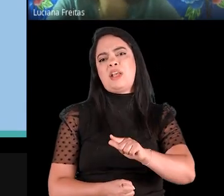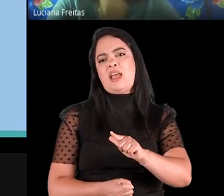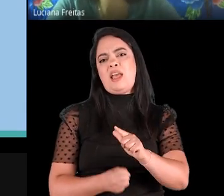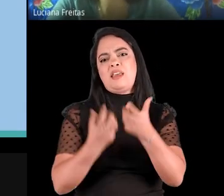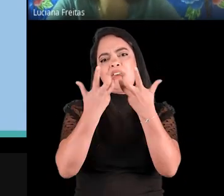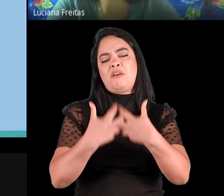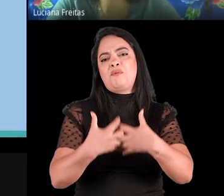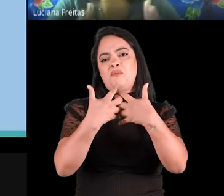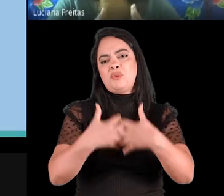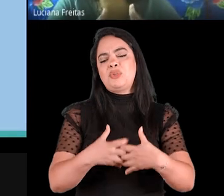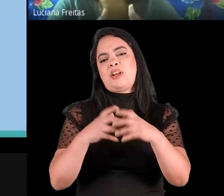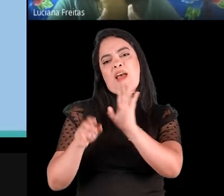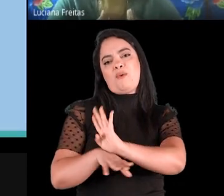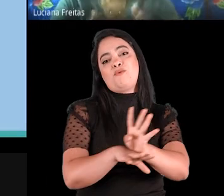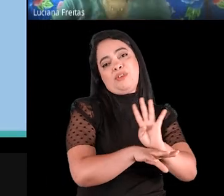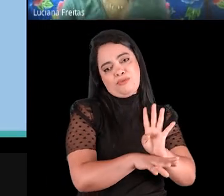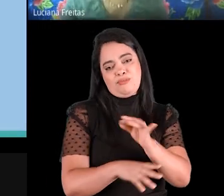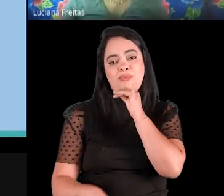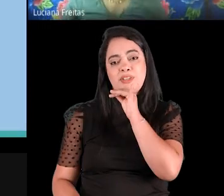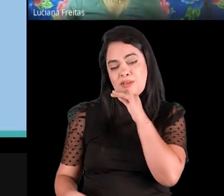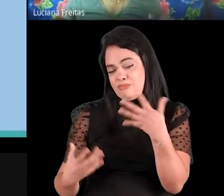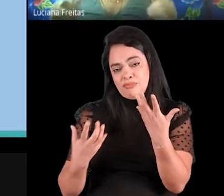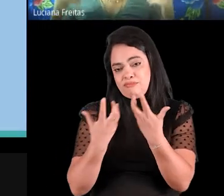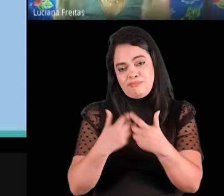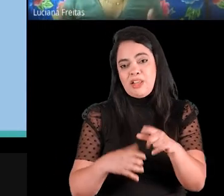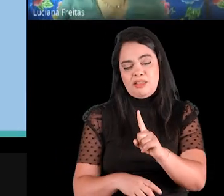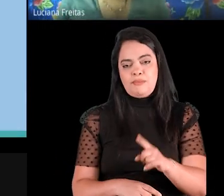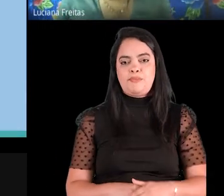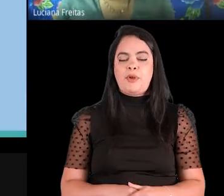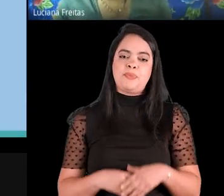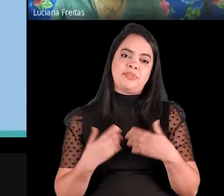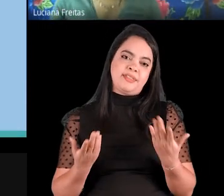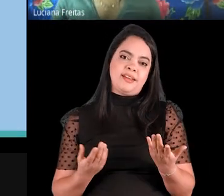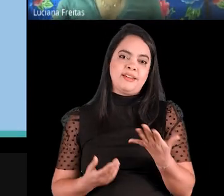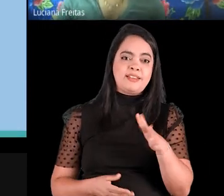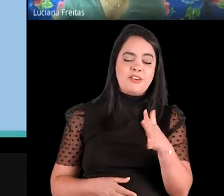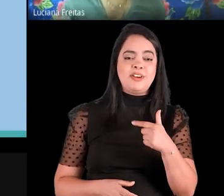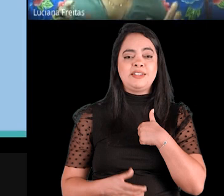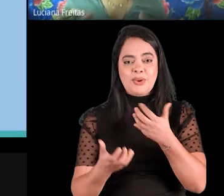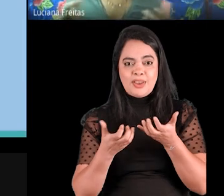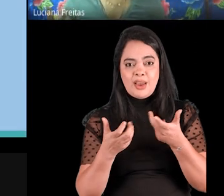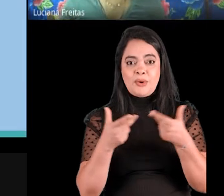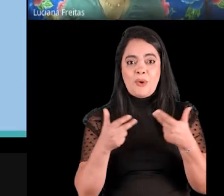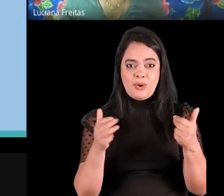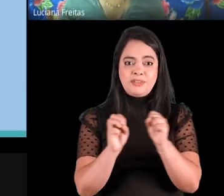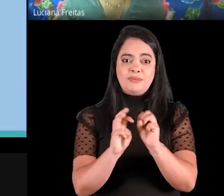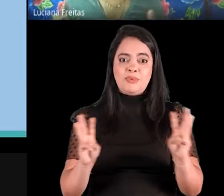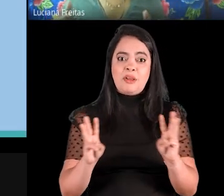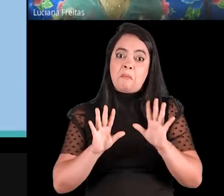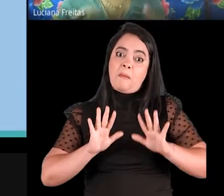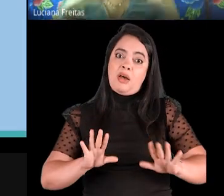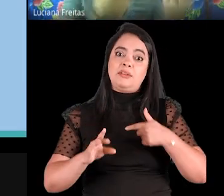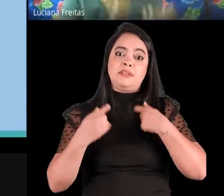vídeo que você tanto quer, por exemplo. Então, eu posso até querer determinadas coisas para o portal, mas eu preciso também